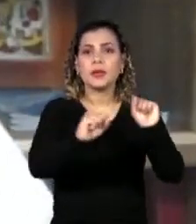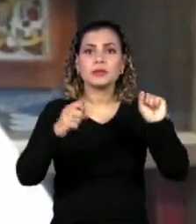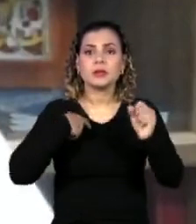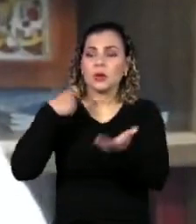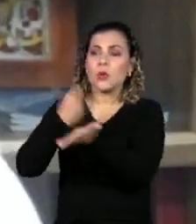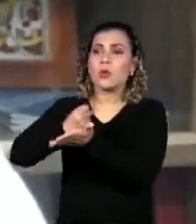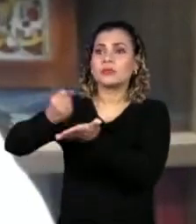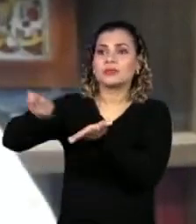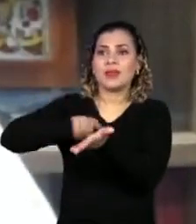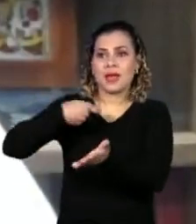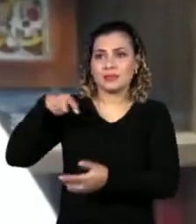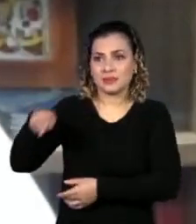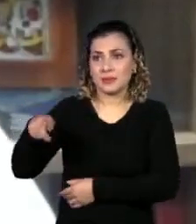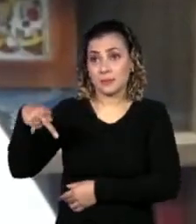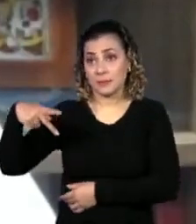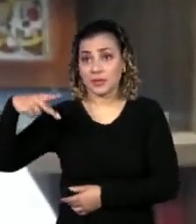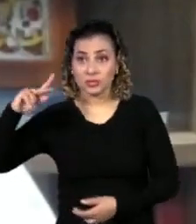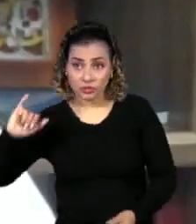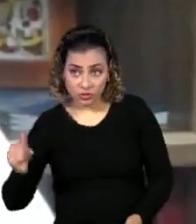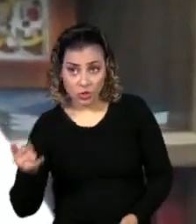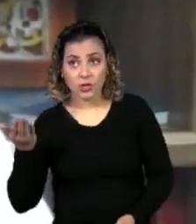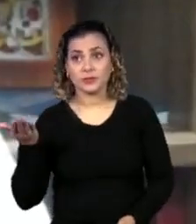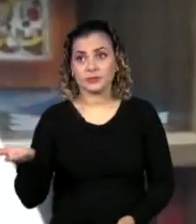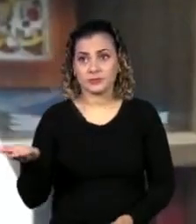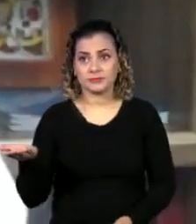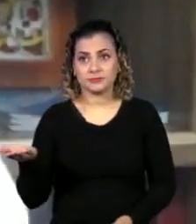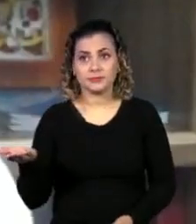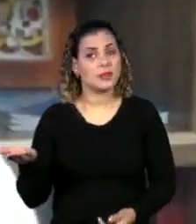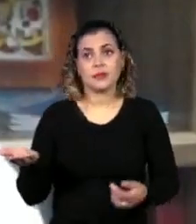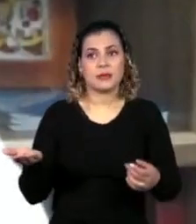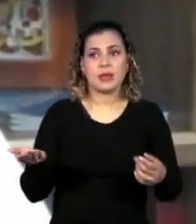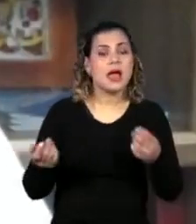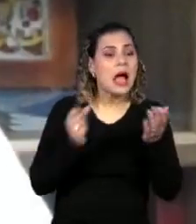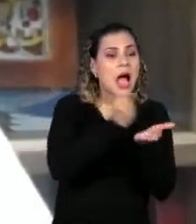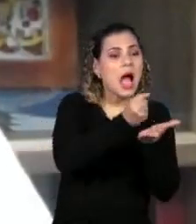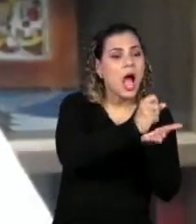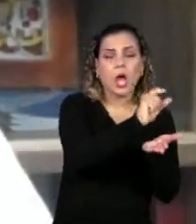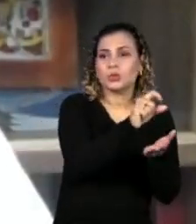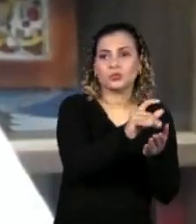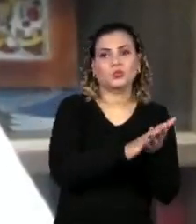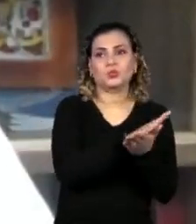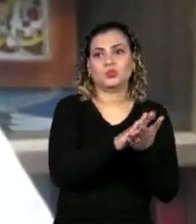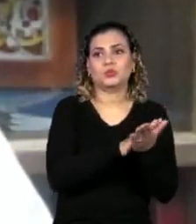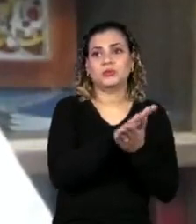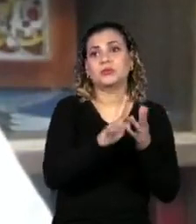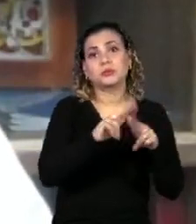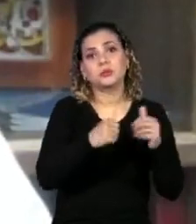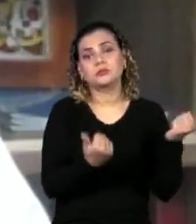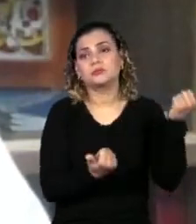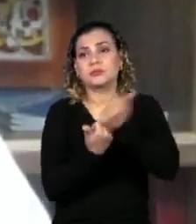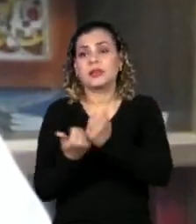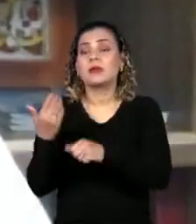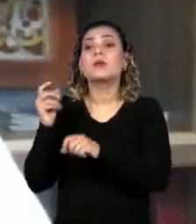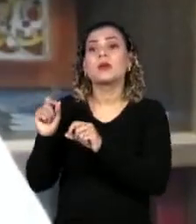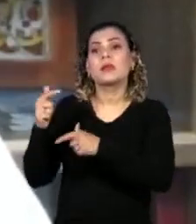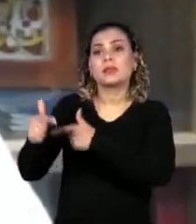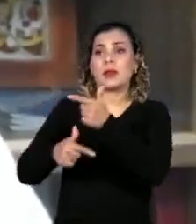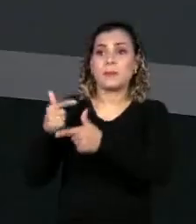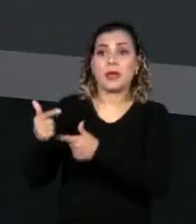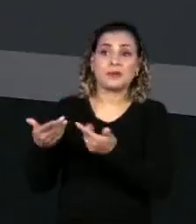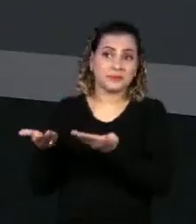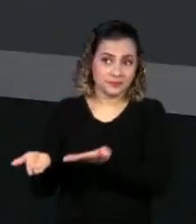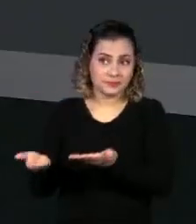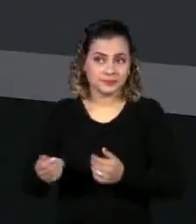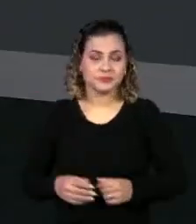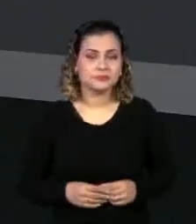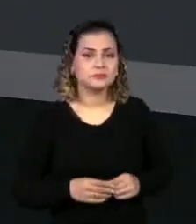né, nesse sentido, por meio deste mecanismo. Contratam pessoas que passam a ser prestadoras ou prestadores de serviços.